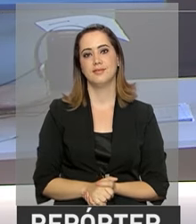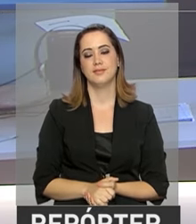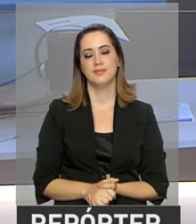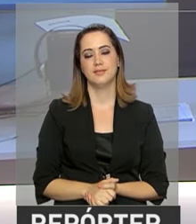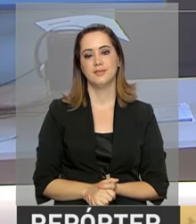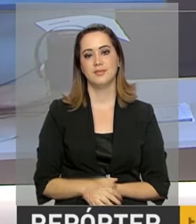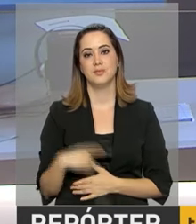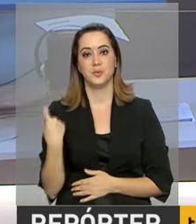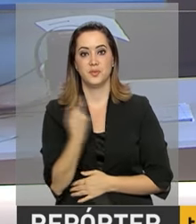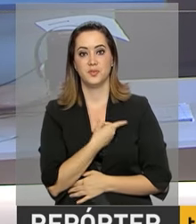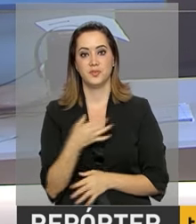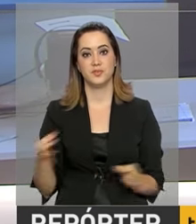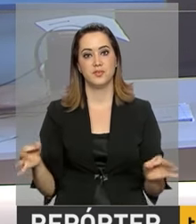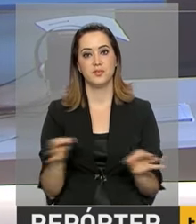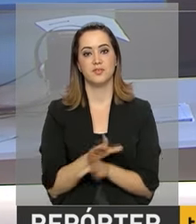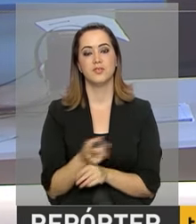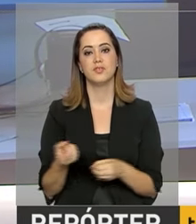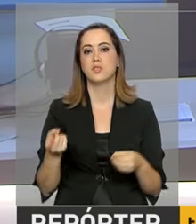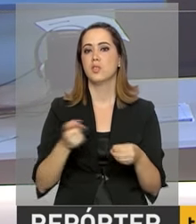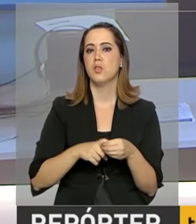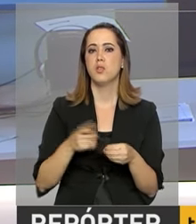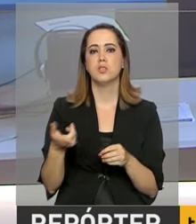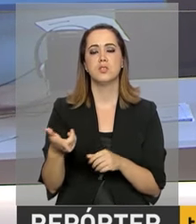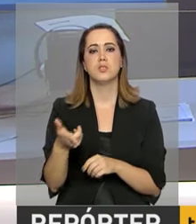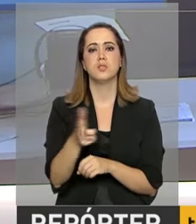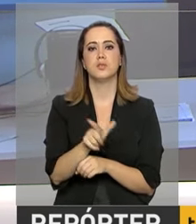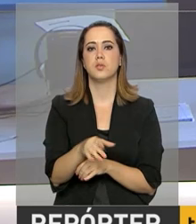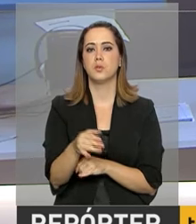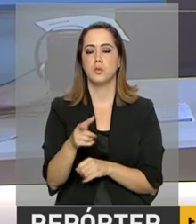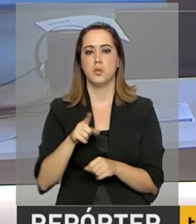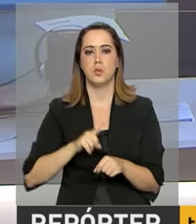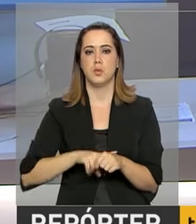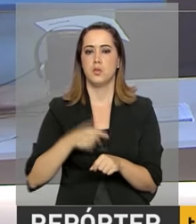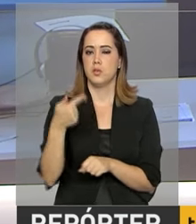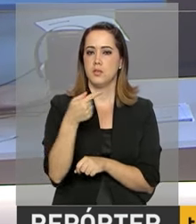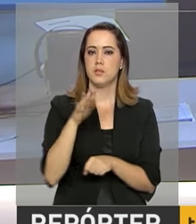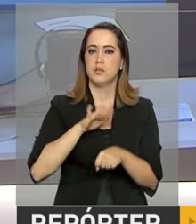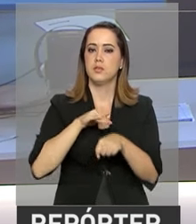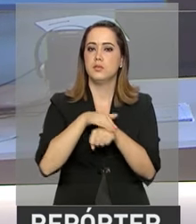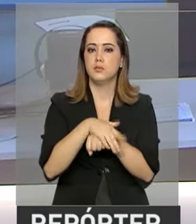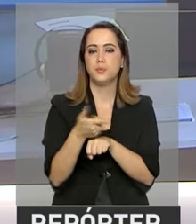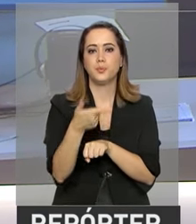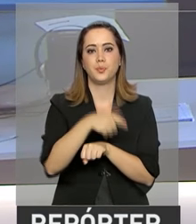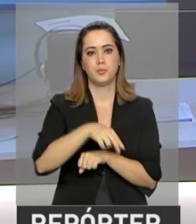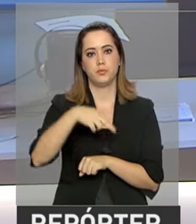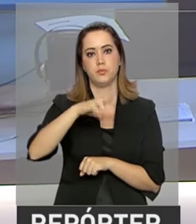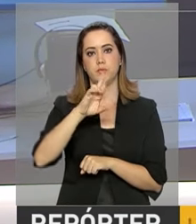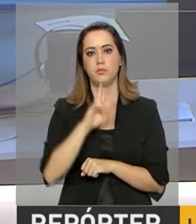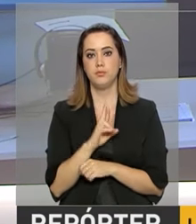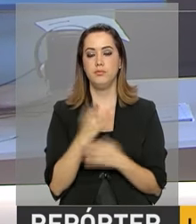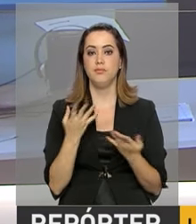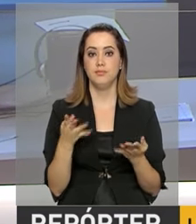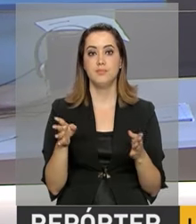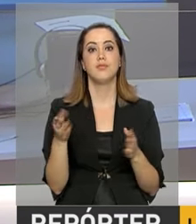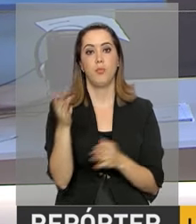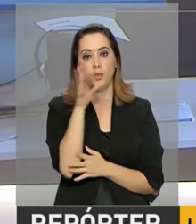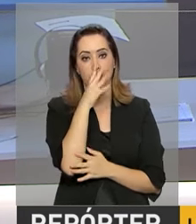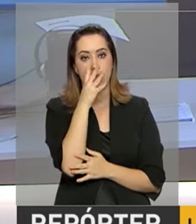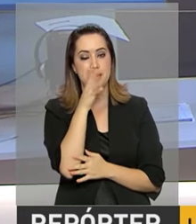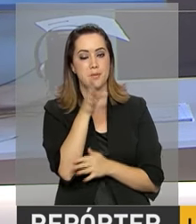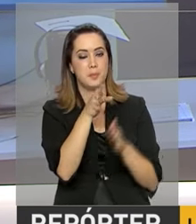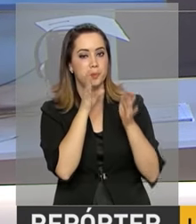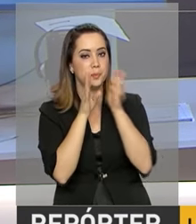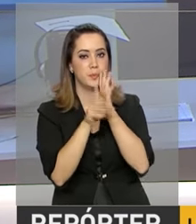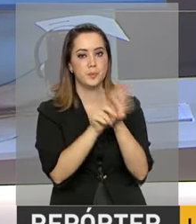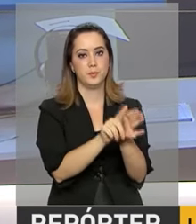E nós ficamos por aqui. Voltamos a qualquer momento com outras informações ou às 19h na próxima edição do Repórter NBR. Acompanhe também